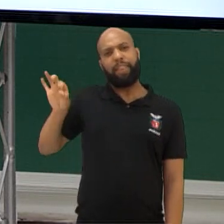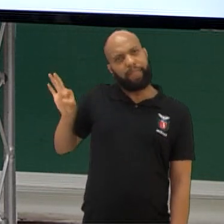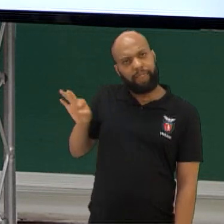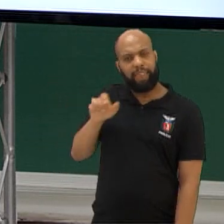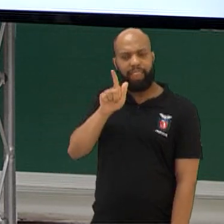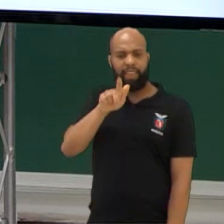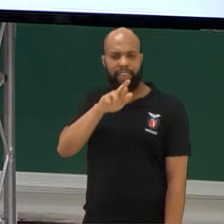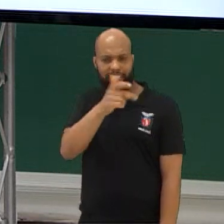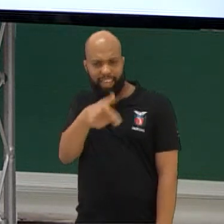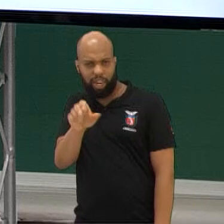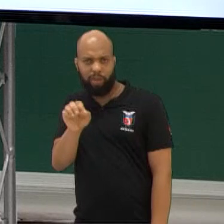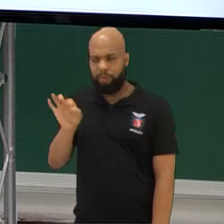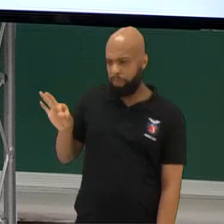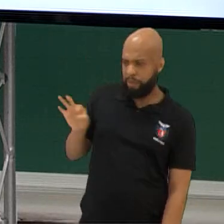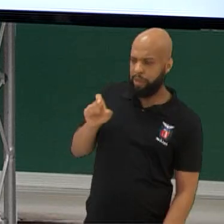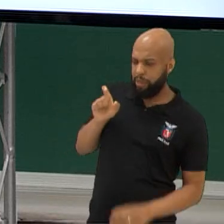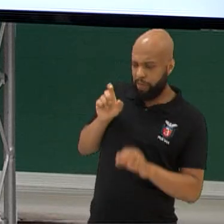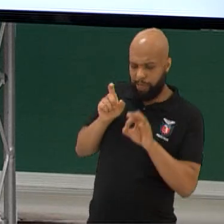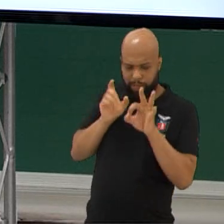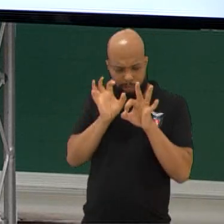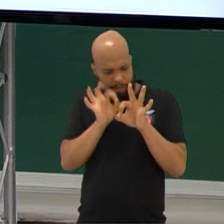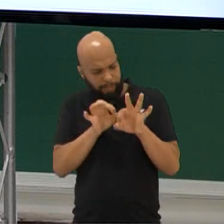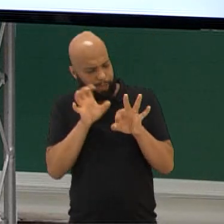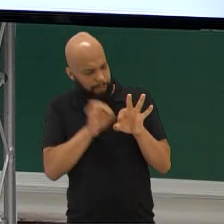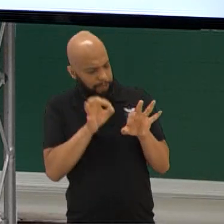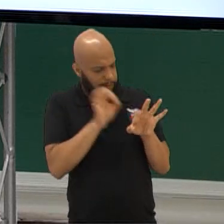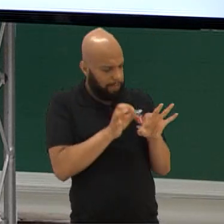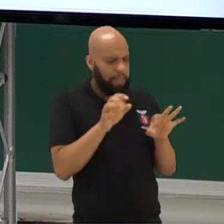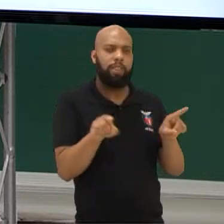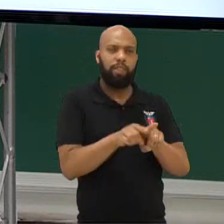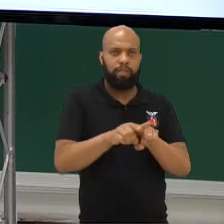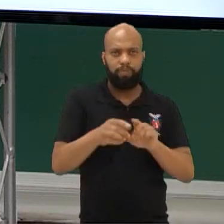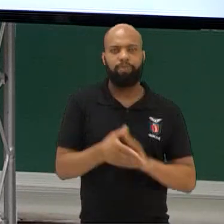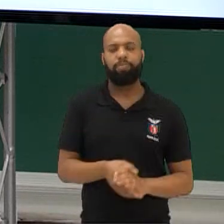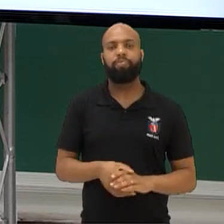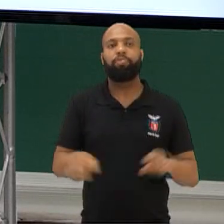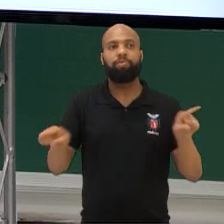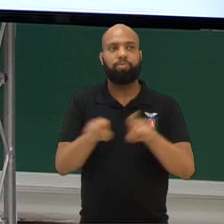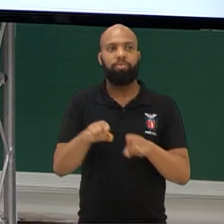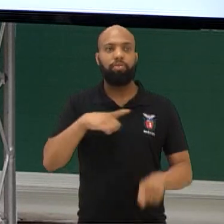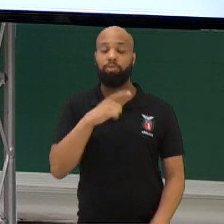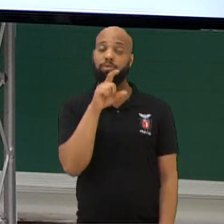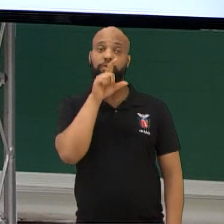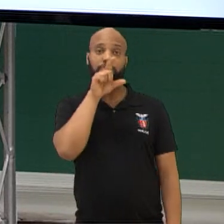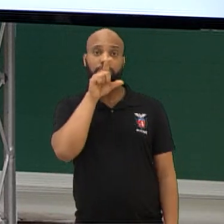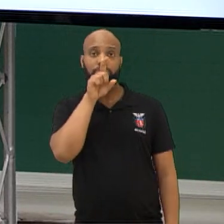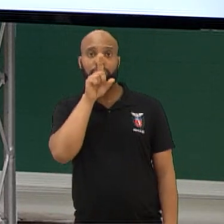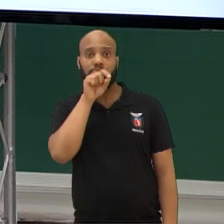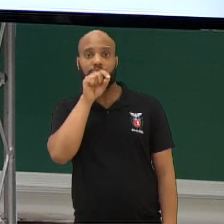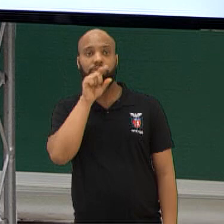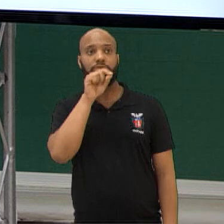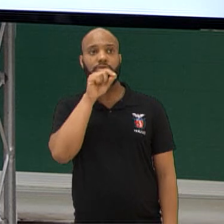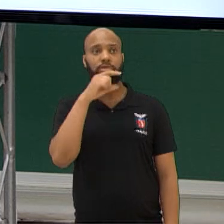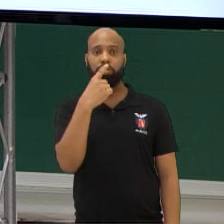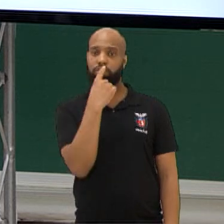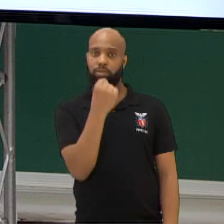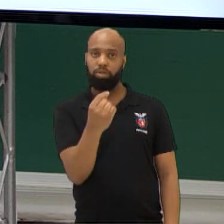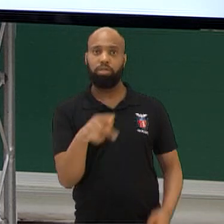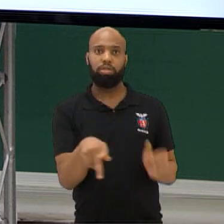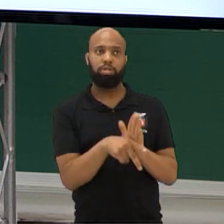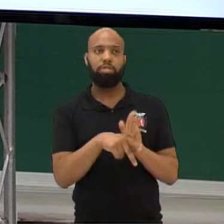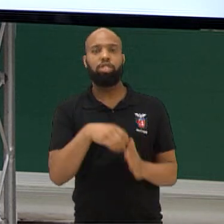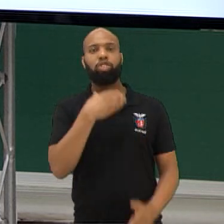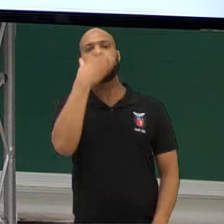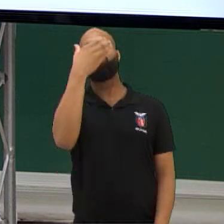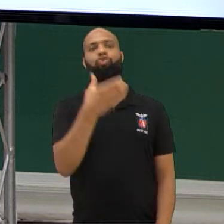falar qual deles que vai estar sobre a mesa. Tá? E também eu vou ter um bico com hábito de comer frutas, que também